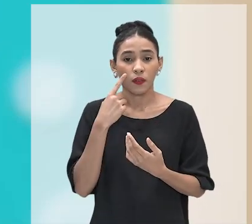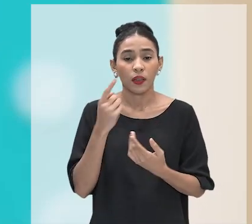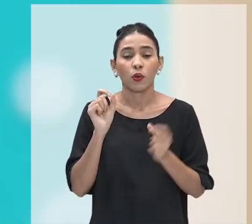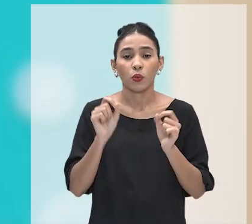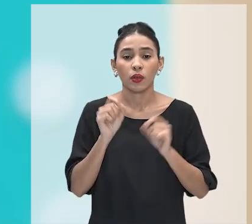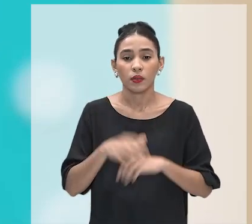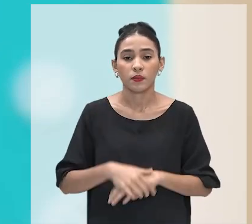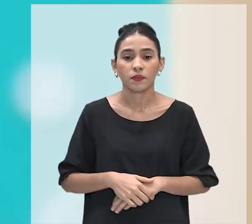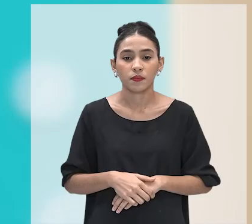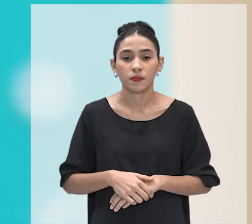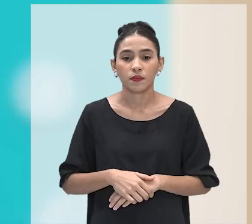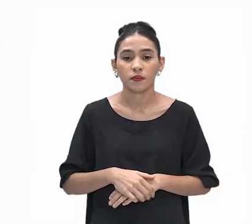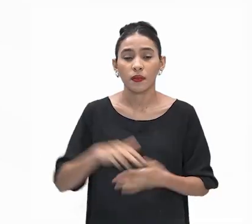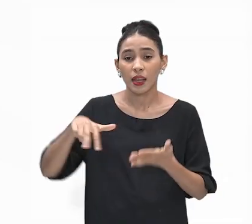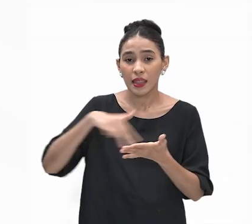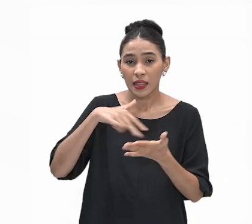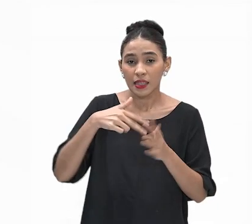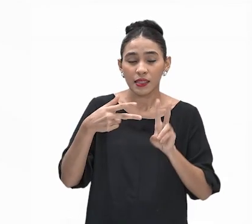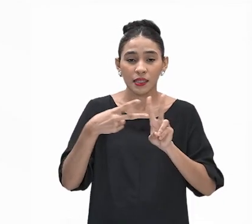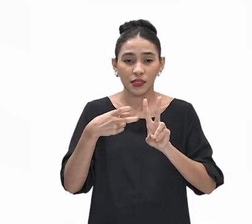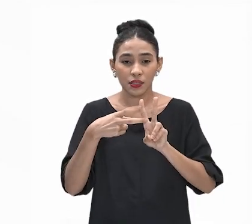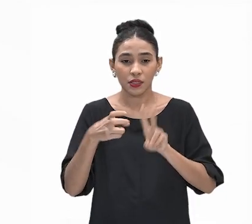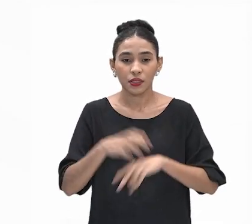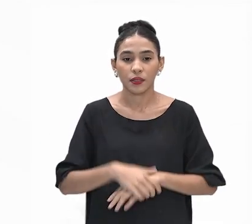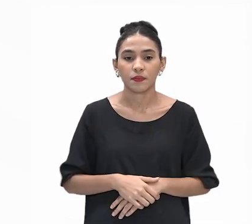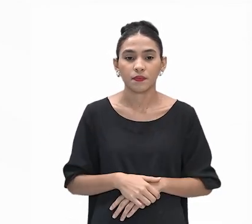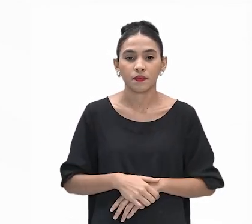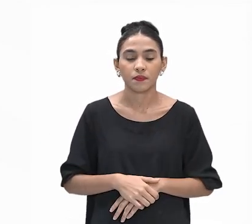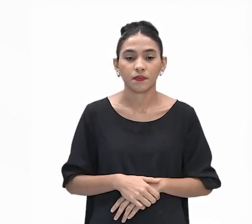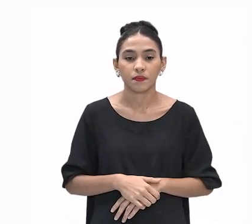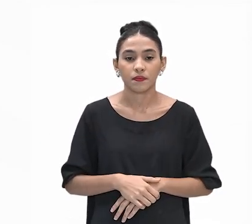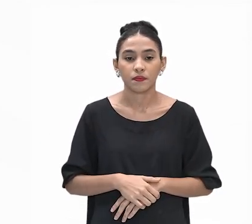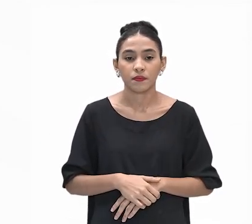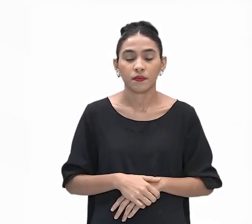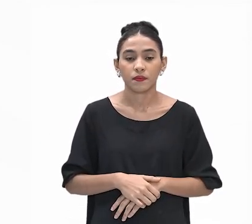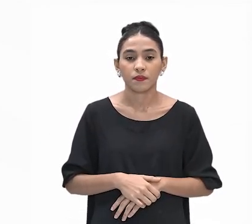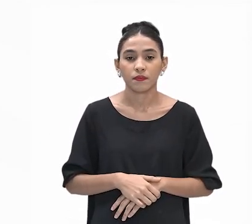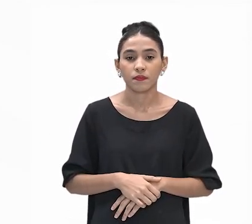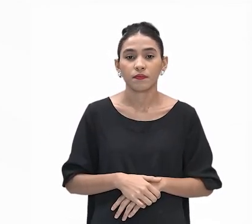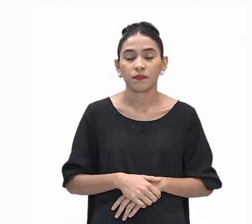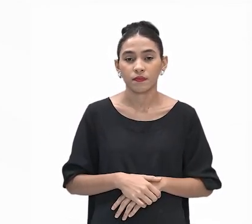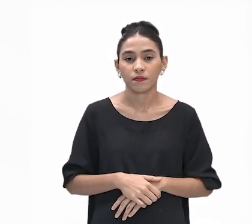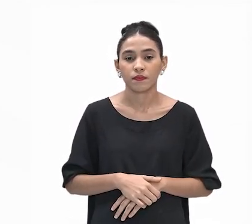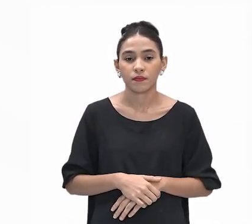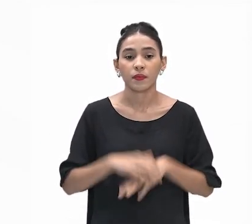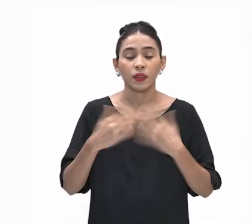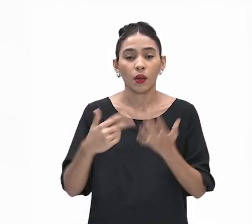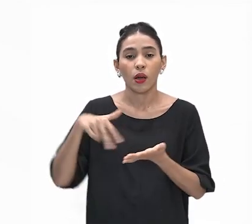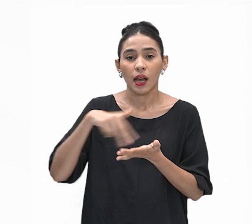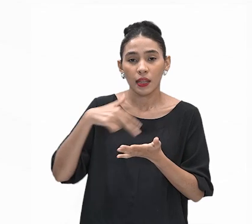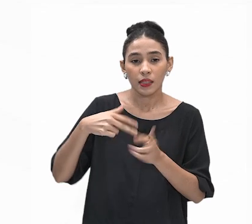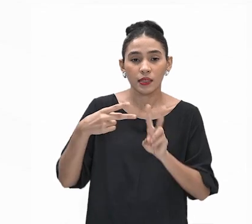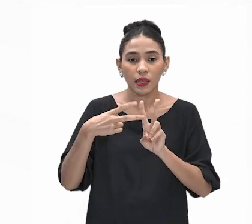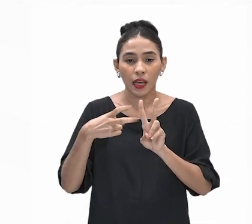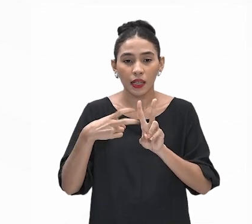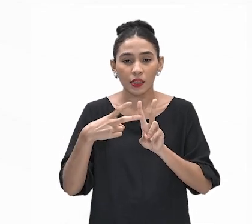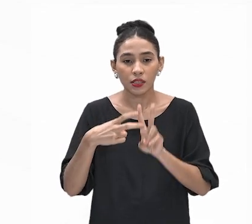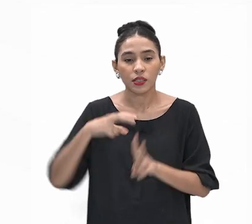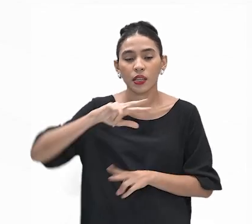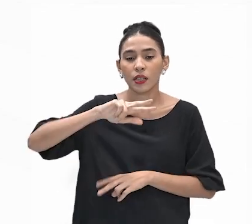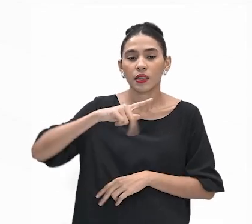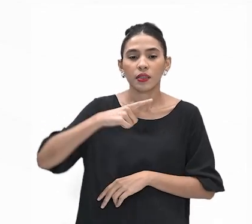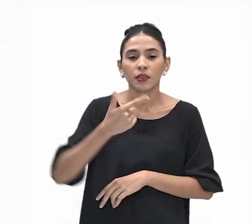um pouquinho sobre a dança indígena. Vamos lá? Que está dentro das nossas raízes, né? A dança indígena não possui a função de